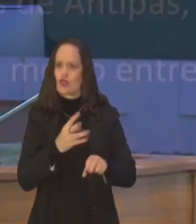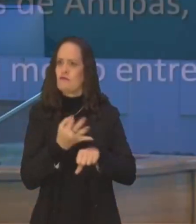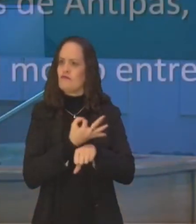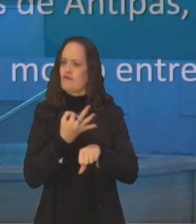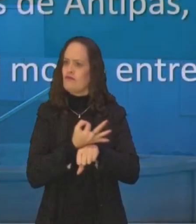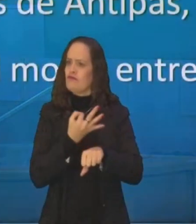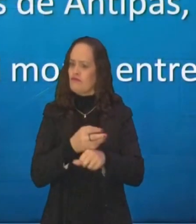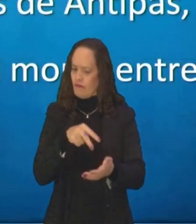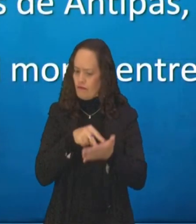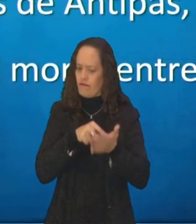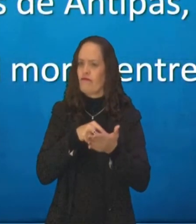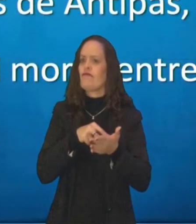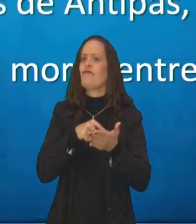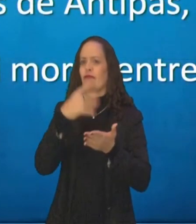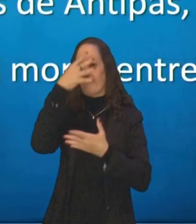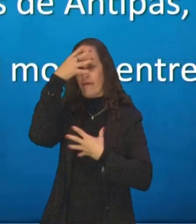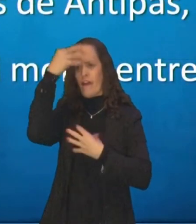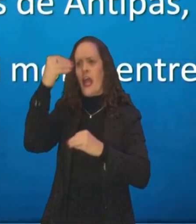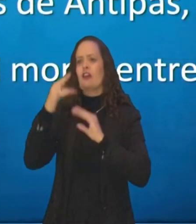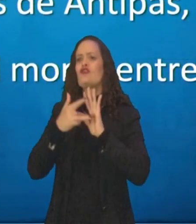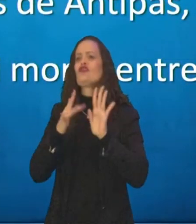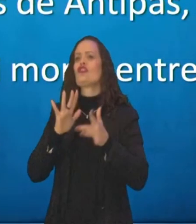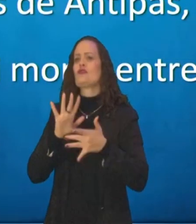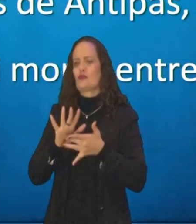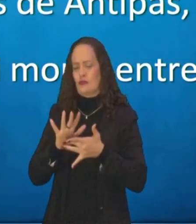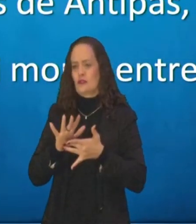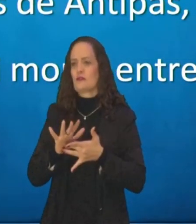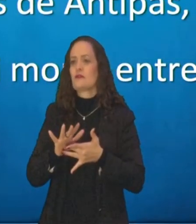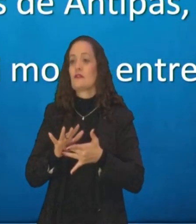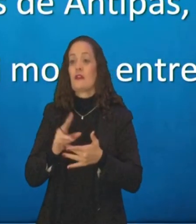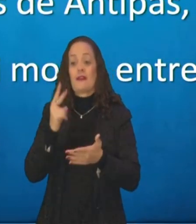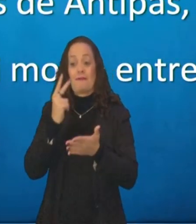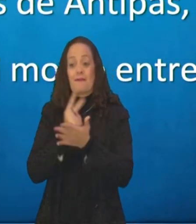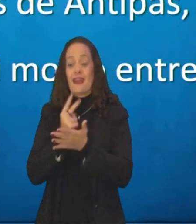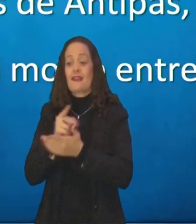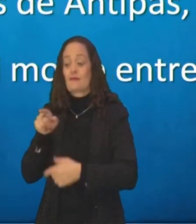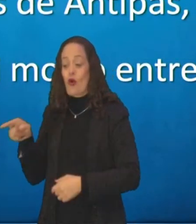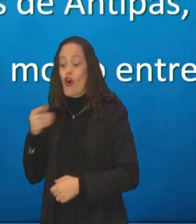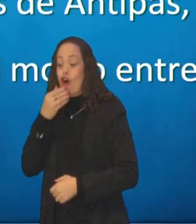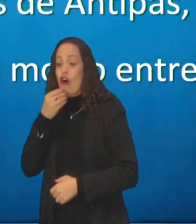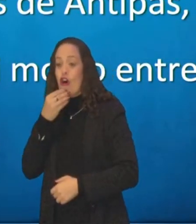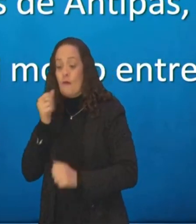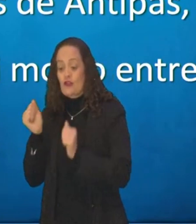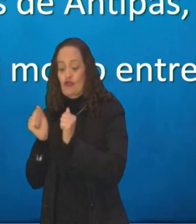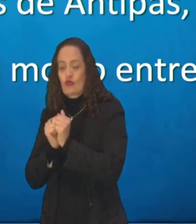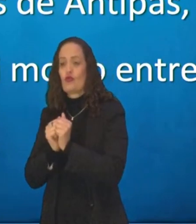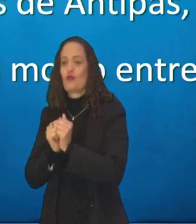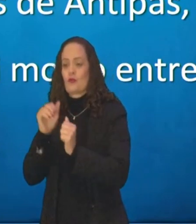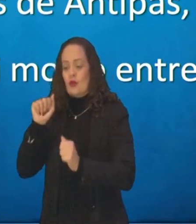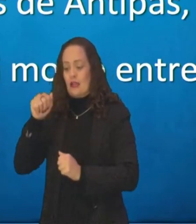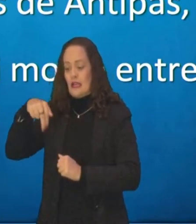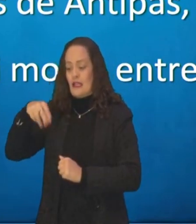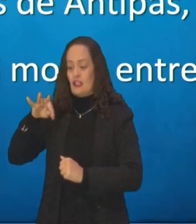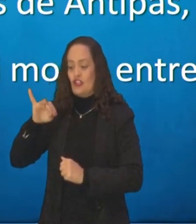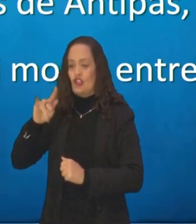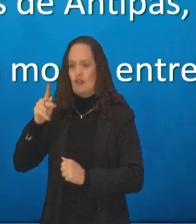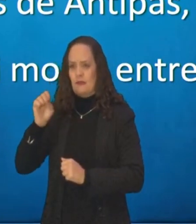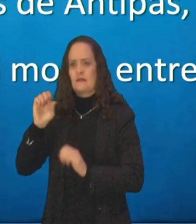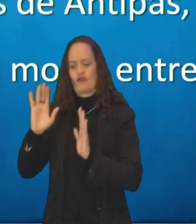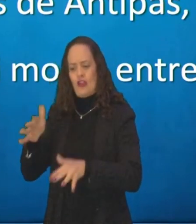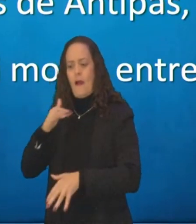fé. Ainda nos dias de Antipas, minha testemunha fiel, o qual foi morto entre vós,